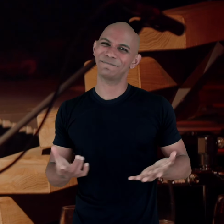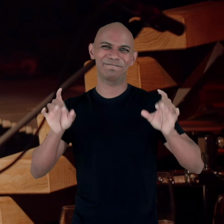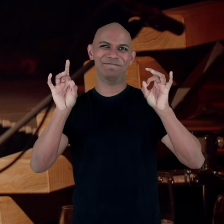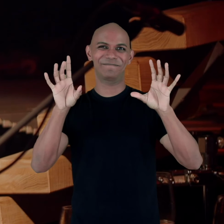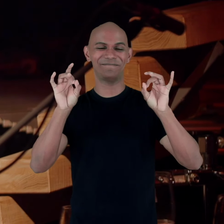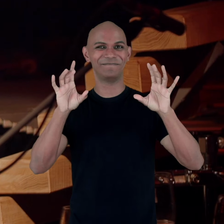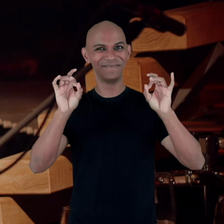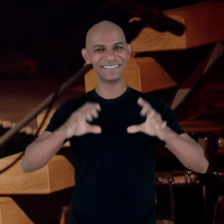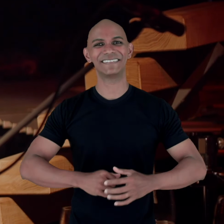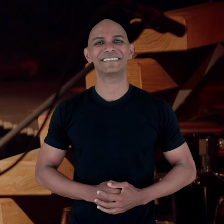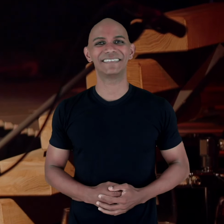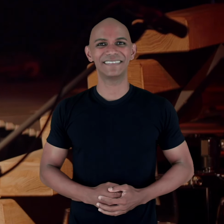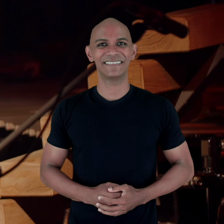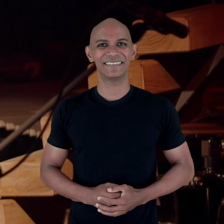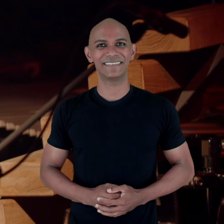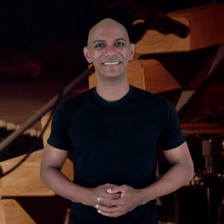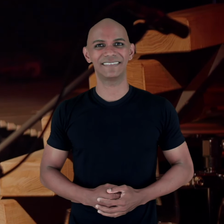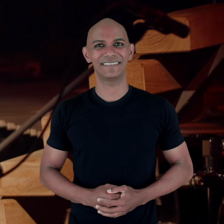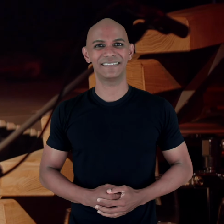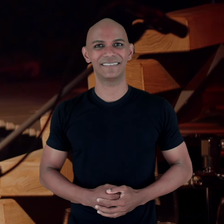Percurso Ensemble, vai começar.